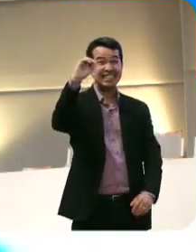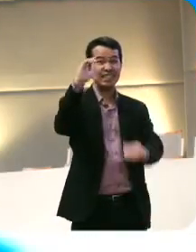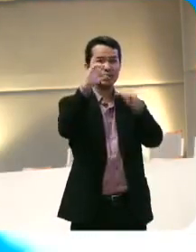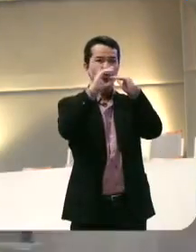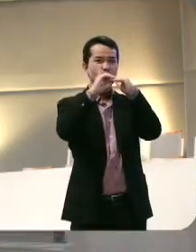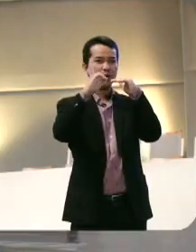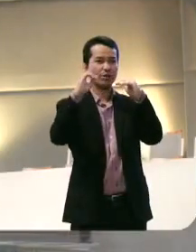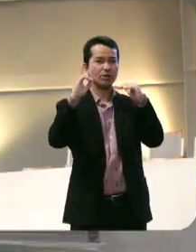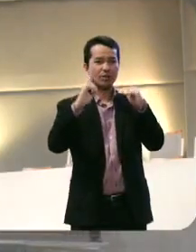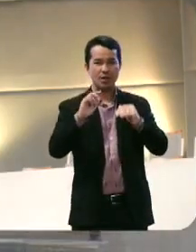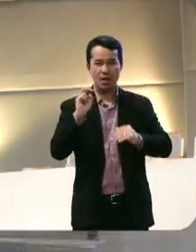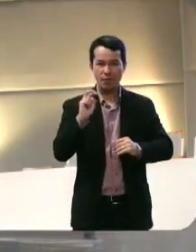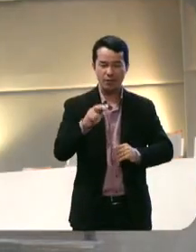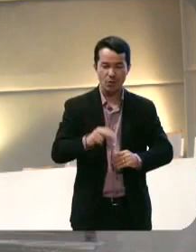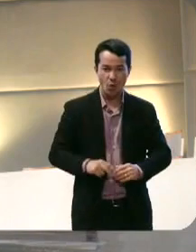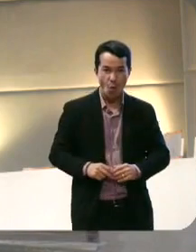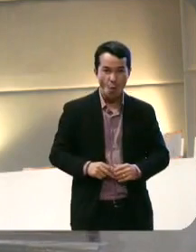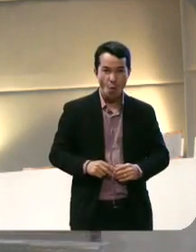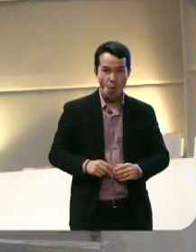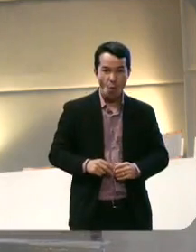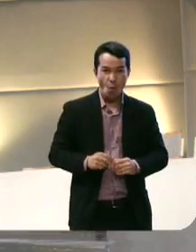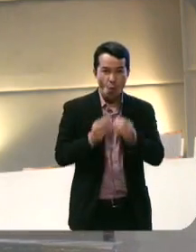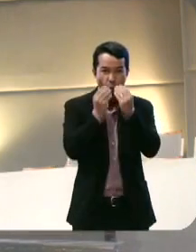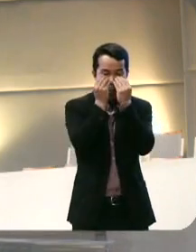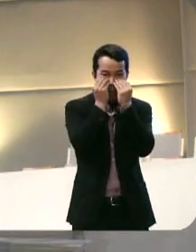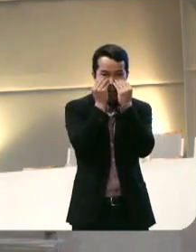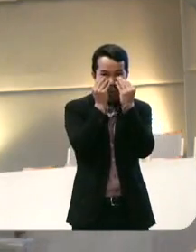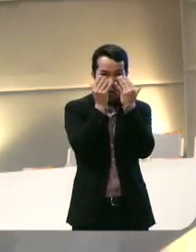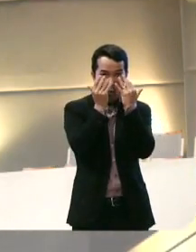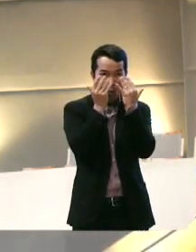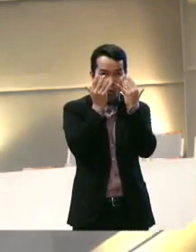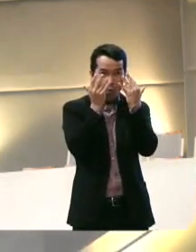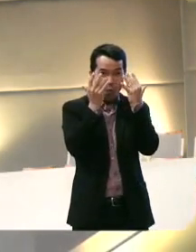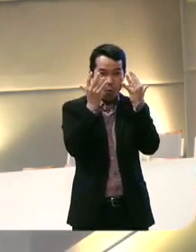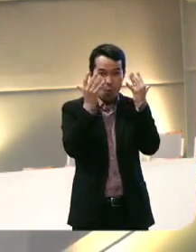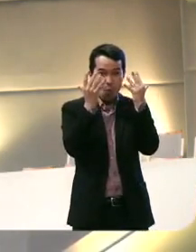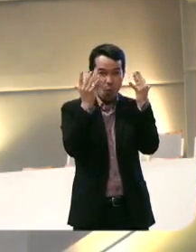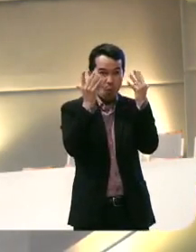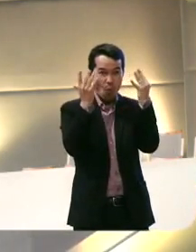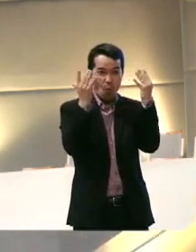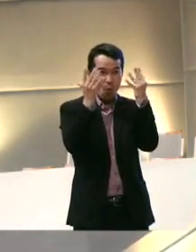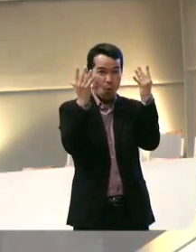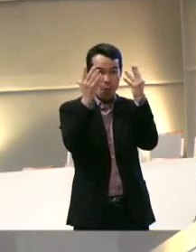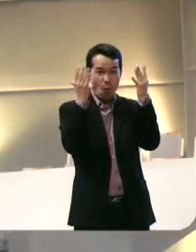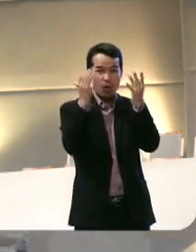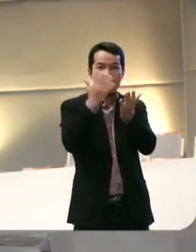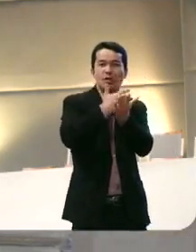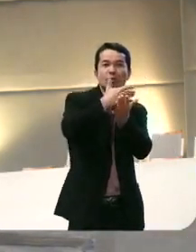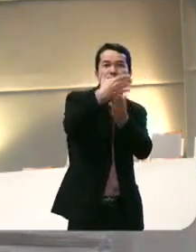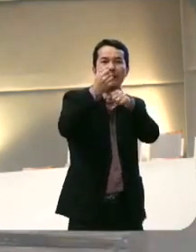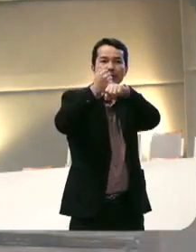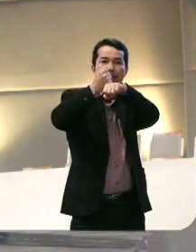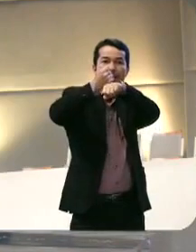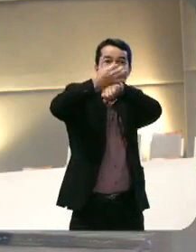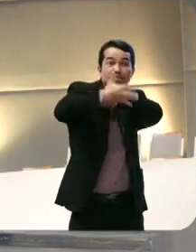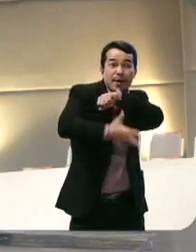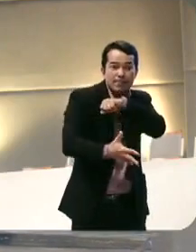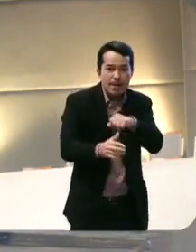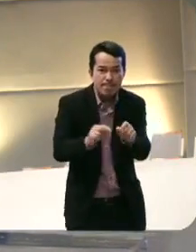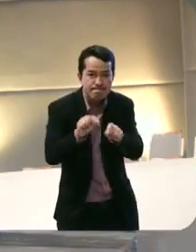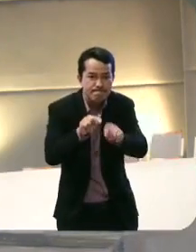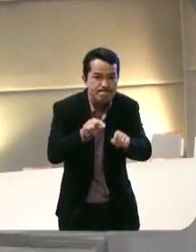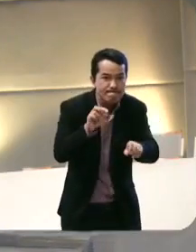Quando eu vi, eu falei, poxa, esse negócio dá certo. E comecei nas madrugadas a ficar operando